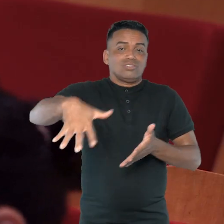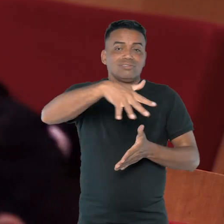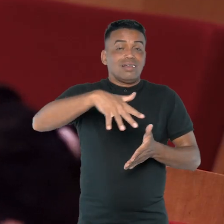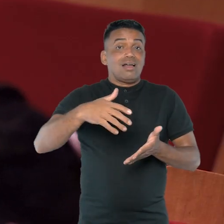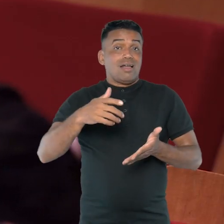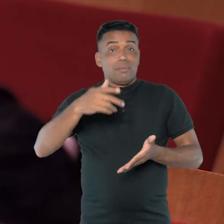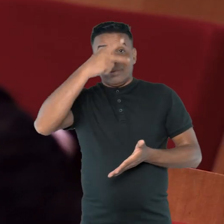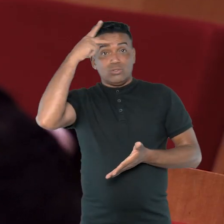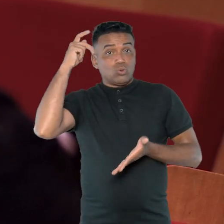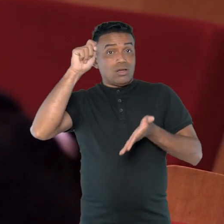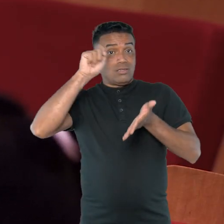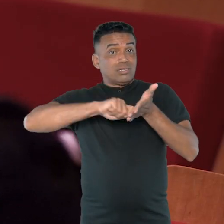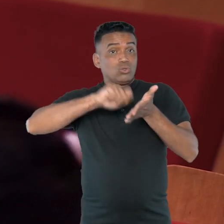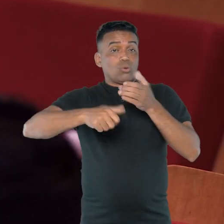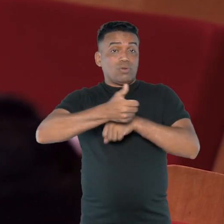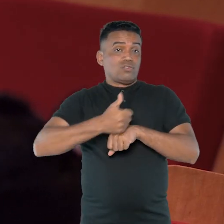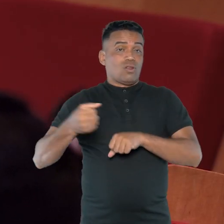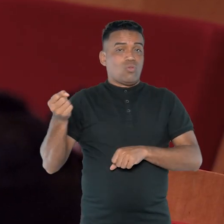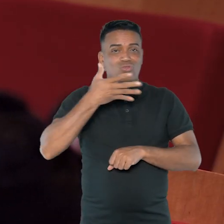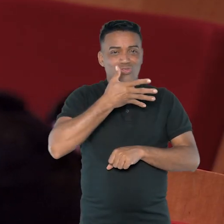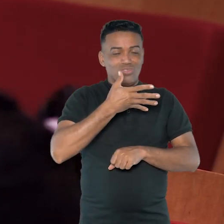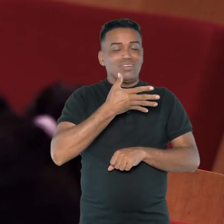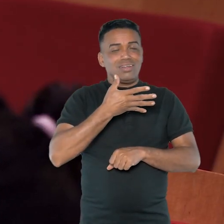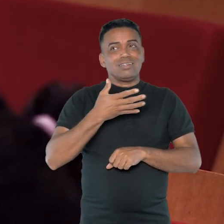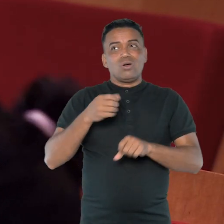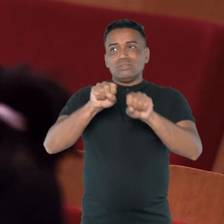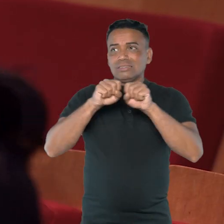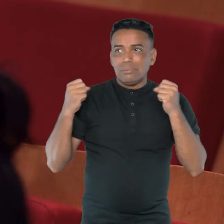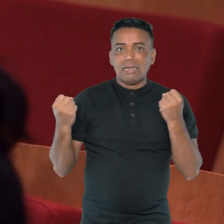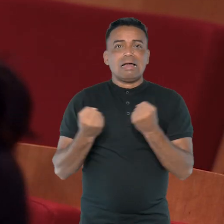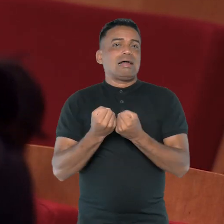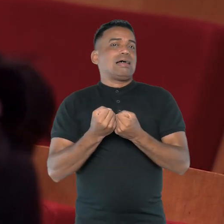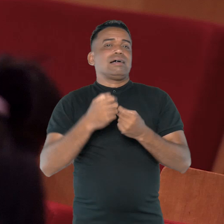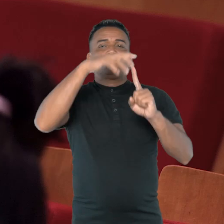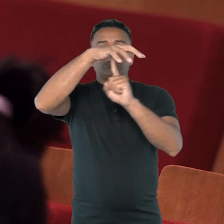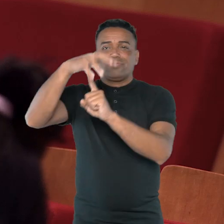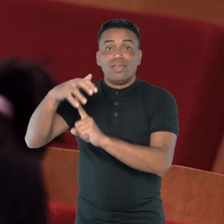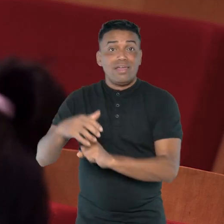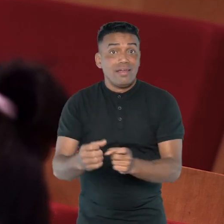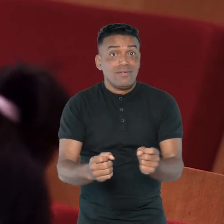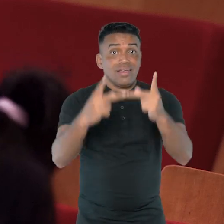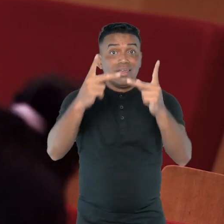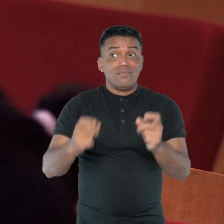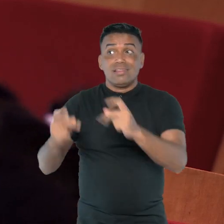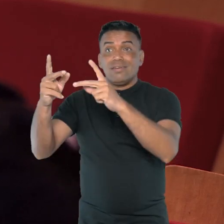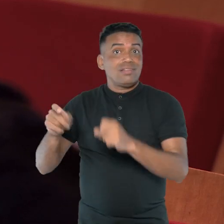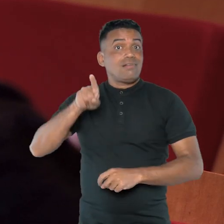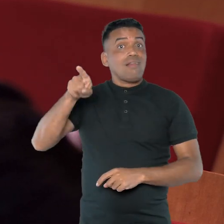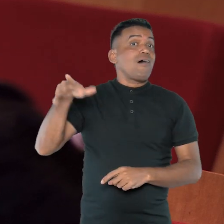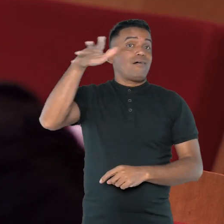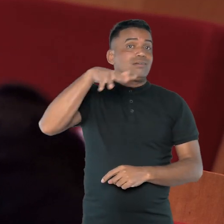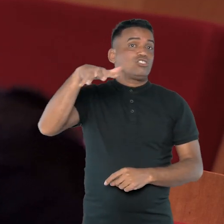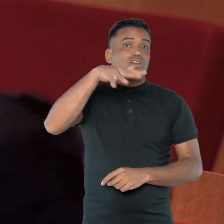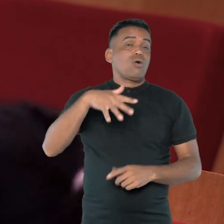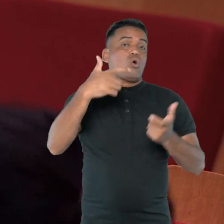novos. E essa academia de Vale de Jequitinhonha estão fazendo muitos seminários, simpósios, feiras, e está vendendo bem lá na